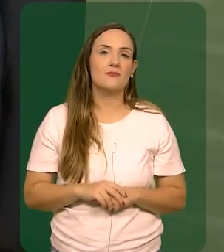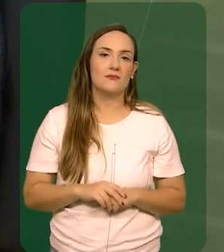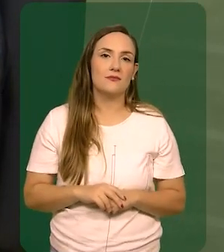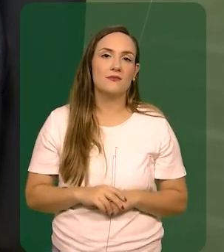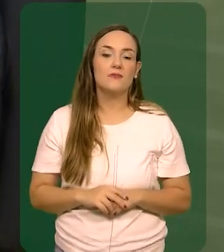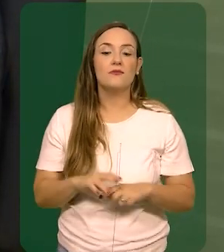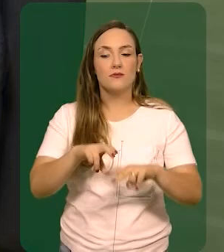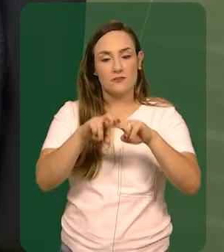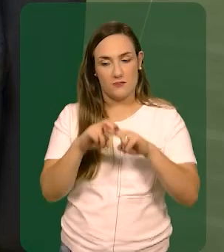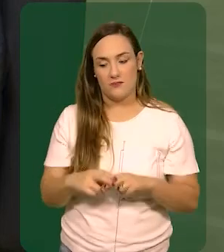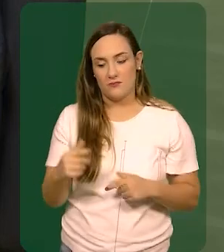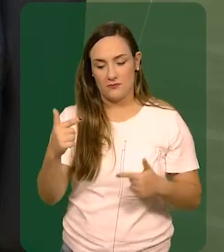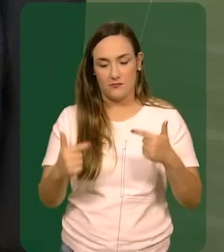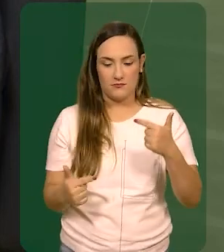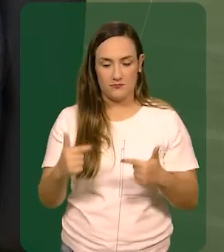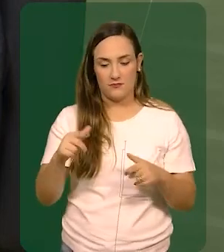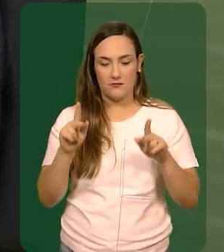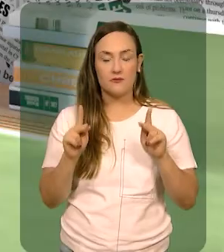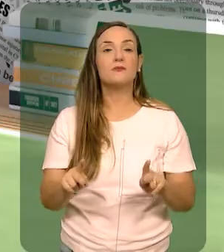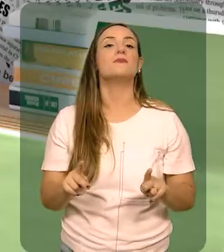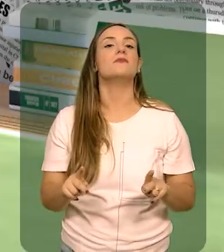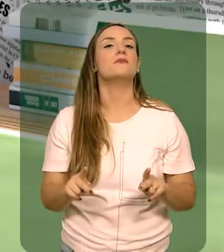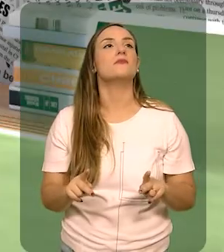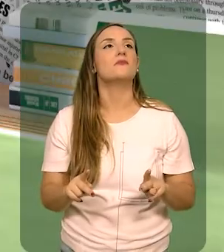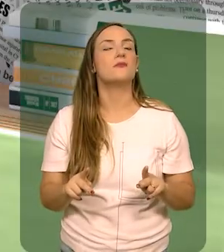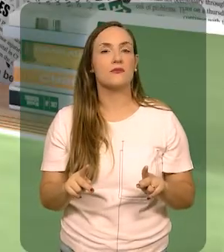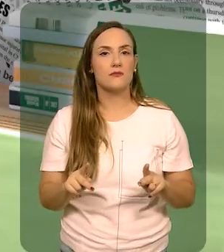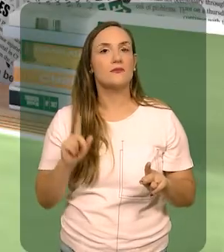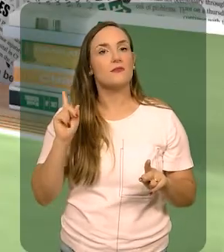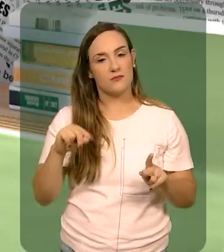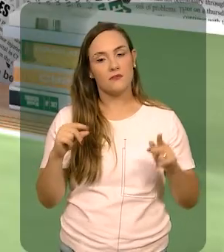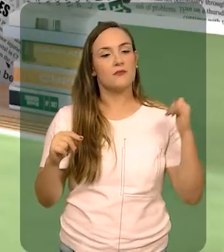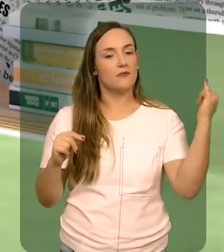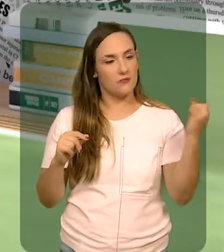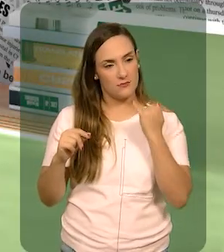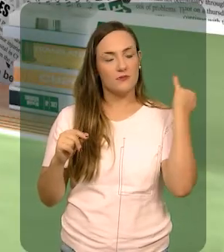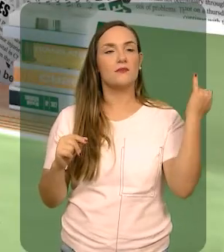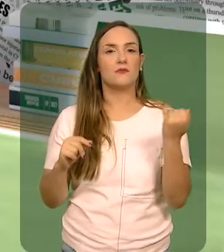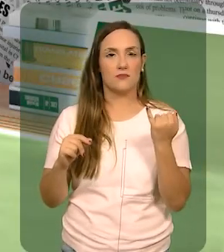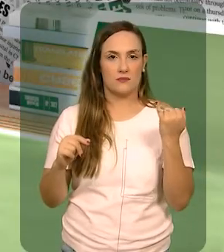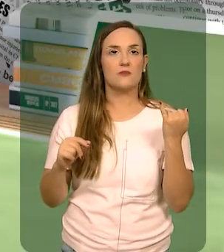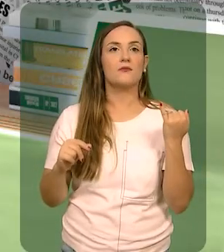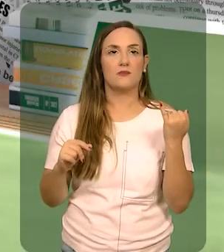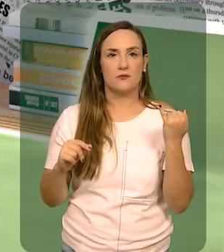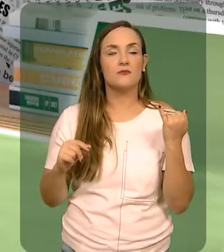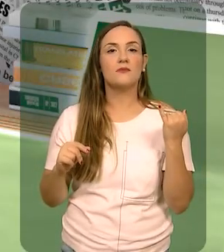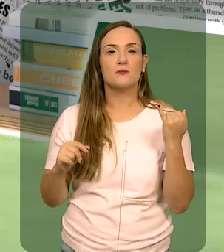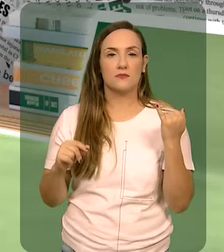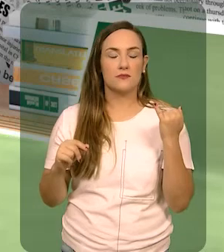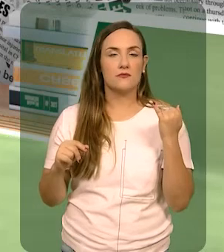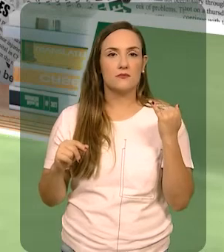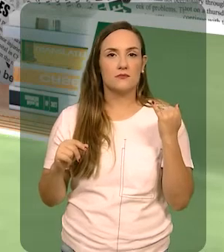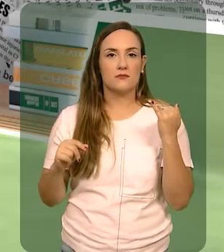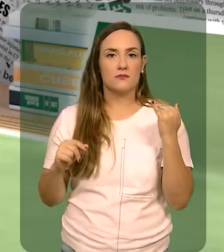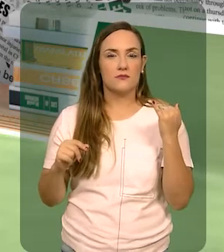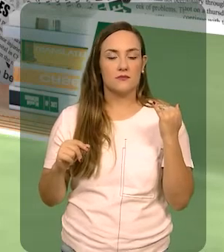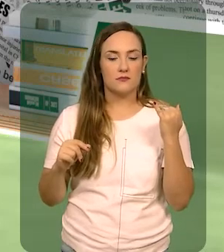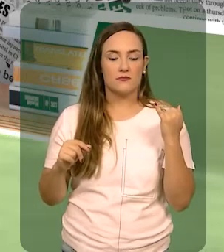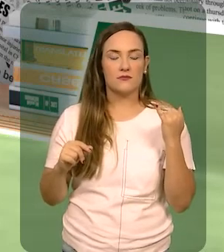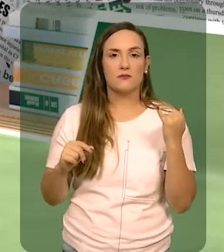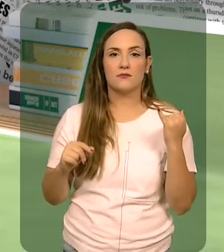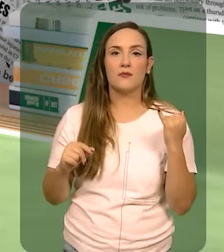acho que a política pública afirmativa, nesse sentido, é de suma importância. Porque a partir do momento que